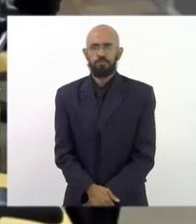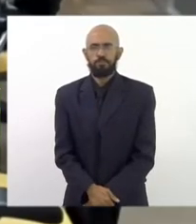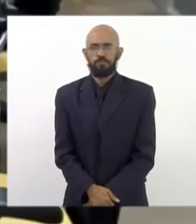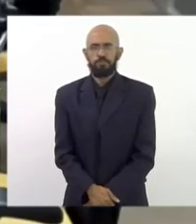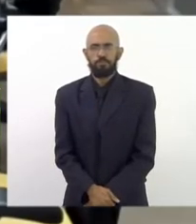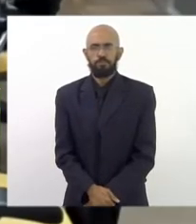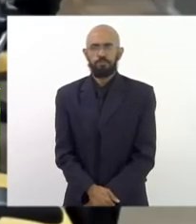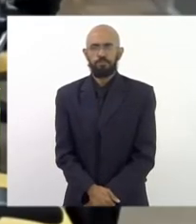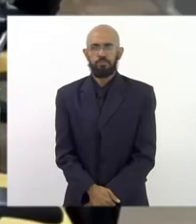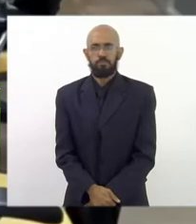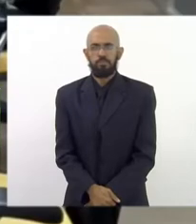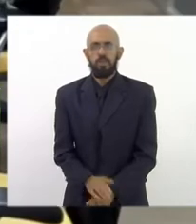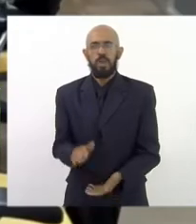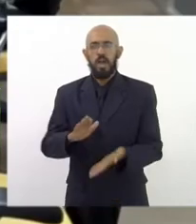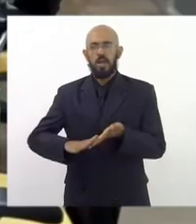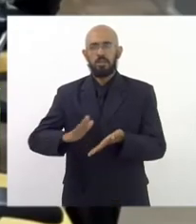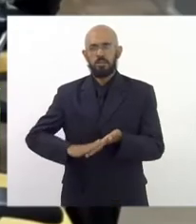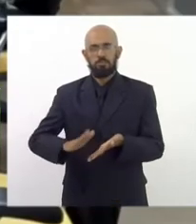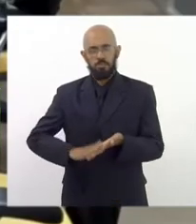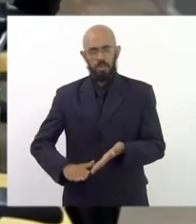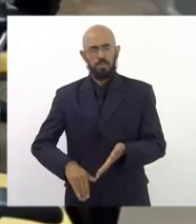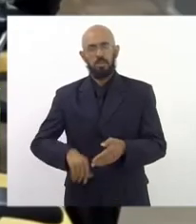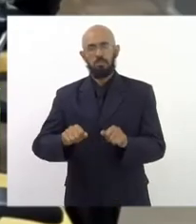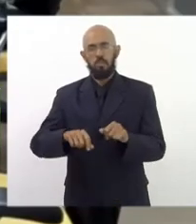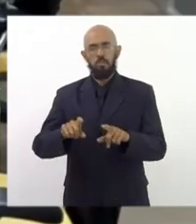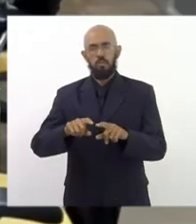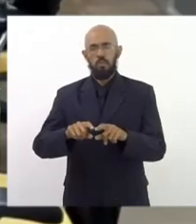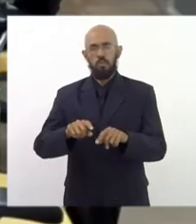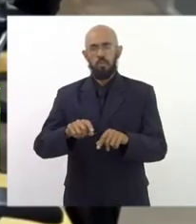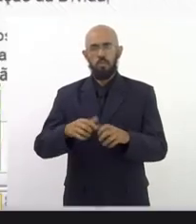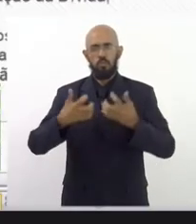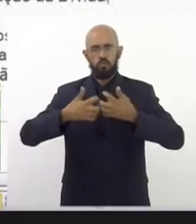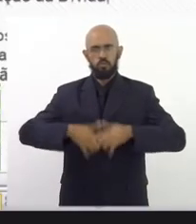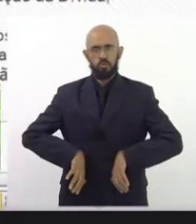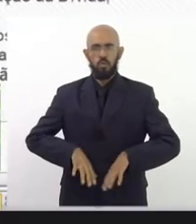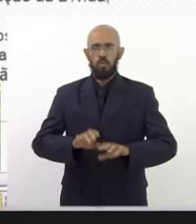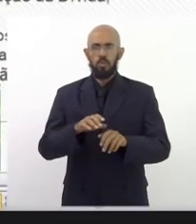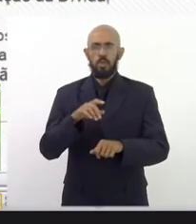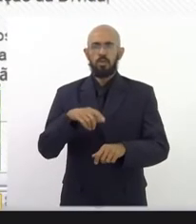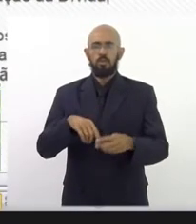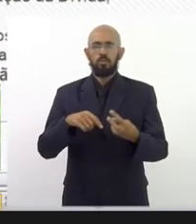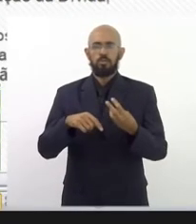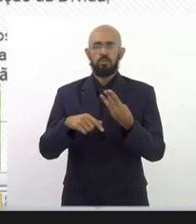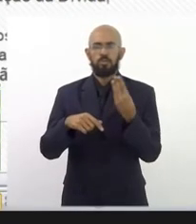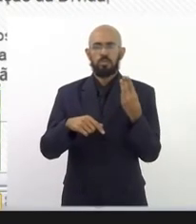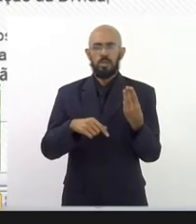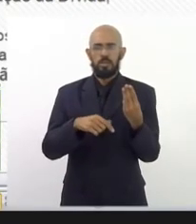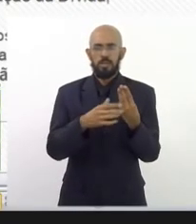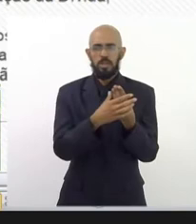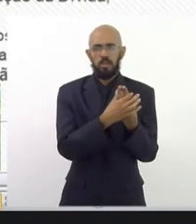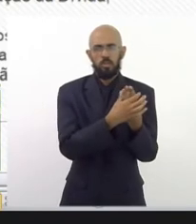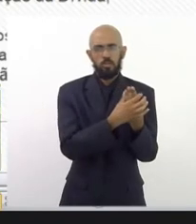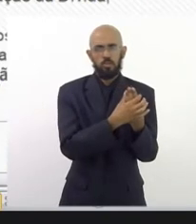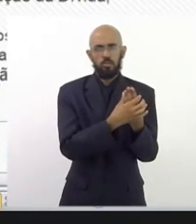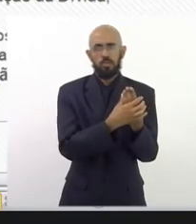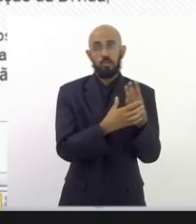Aí tem a despesa liquidada por função, no terceiro quadrimestre, né? Tem a previdência